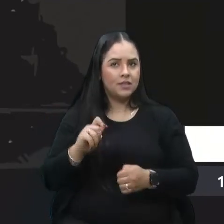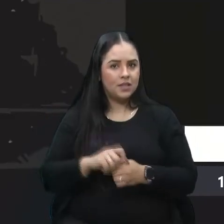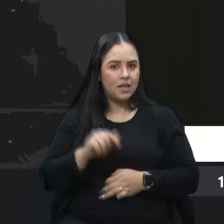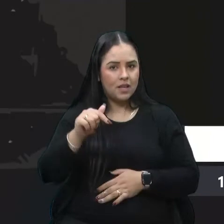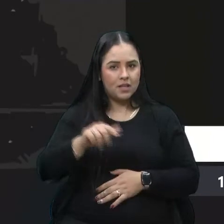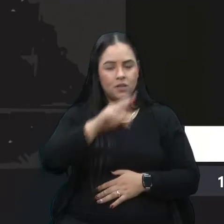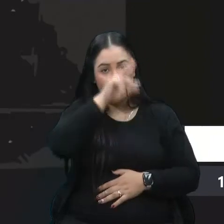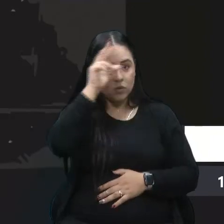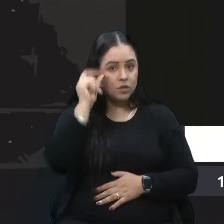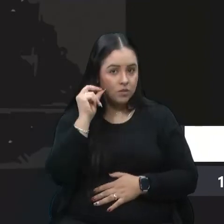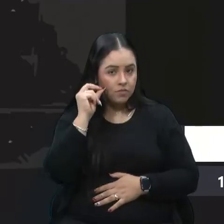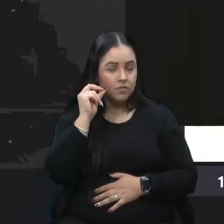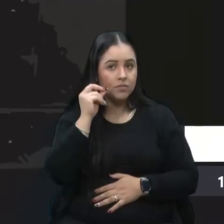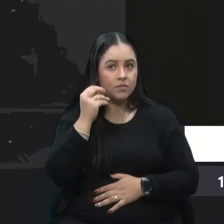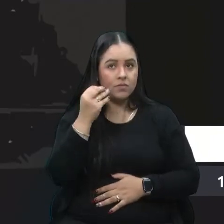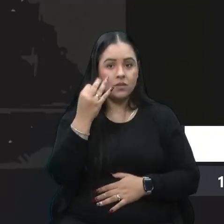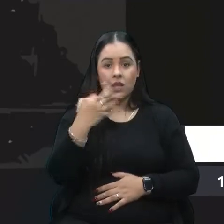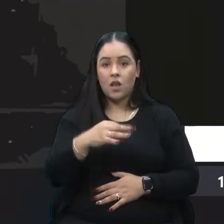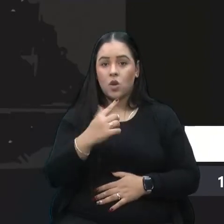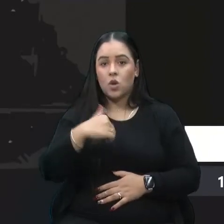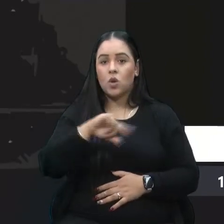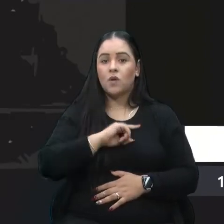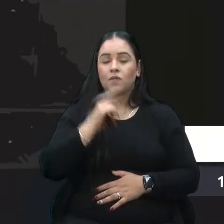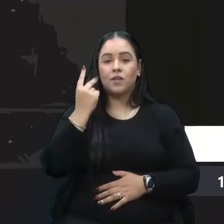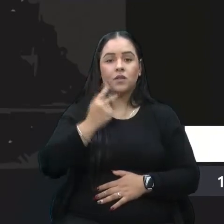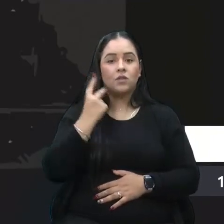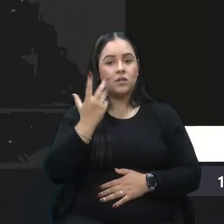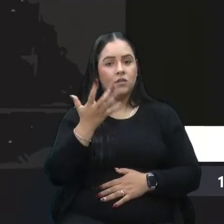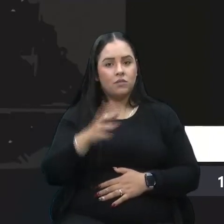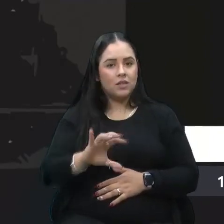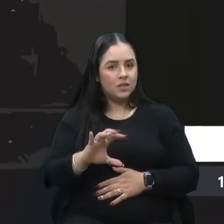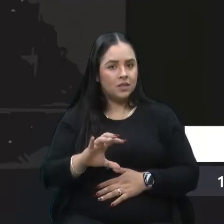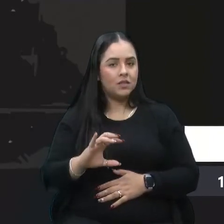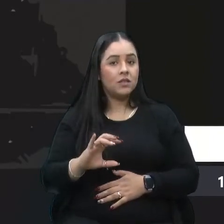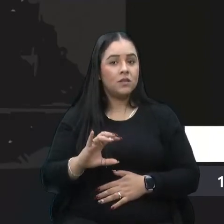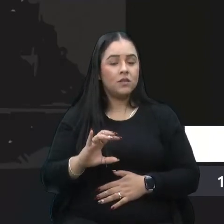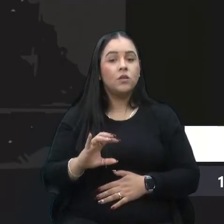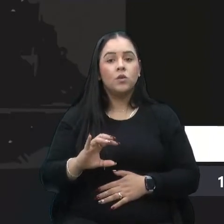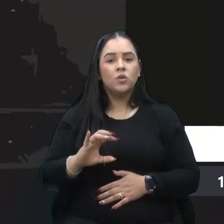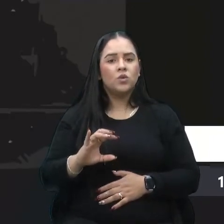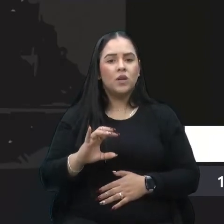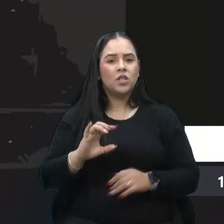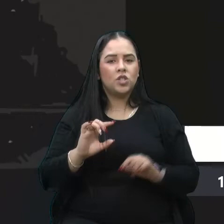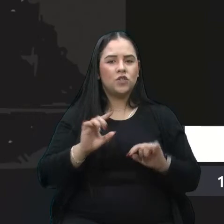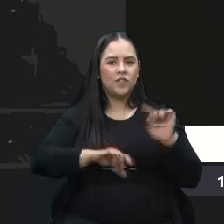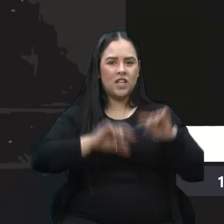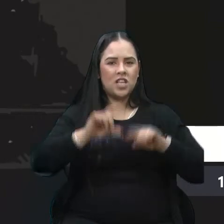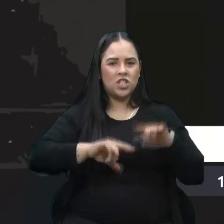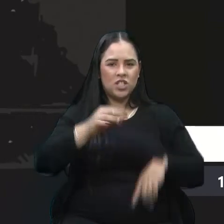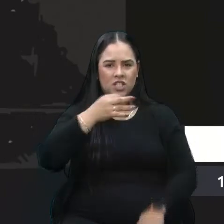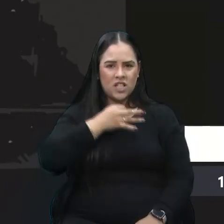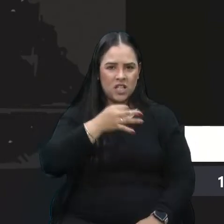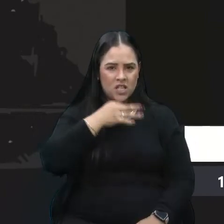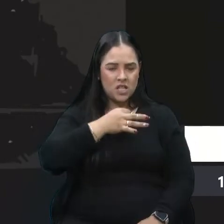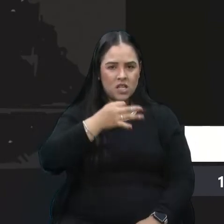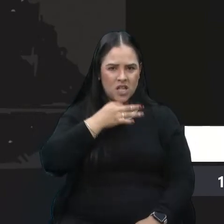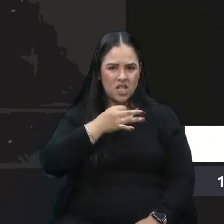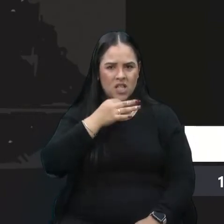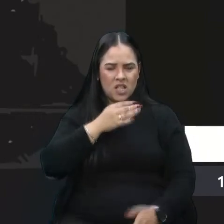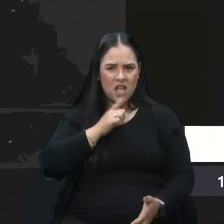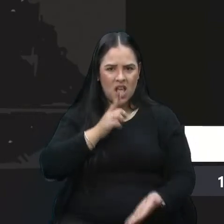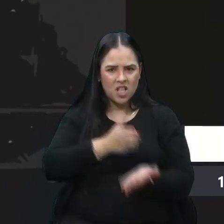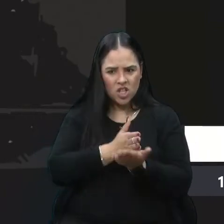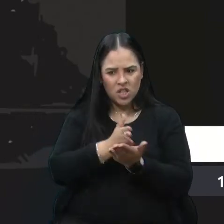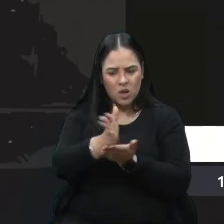nosso município. Certamente nós, vereadores, não queremos que o serviço público de Caxias do Sul caminhe em direção ao